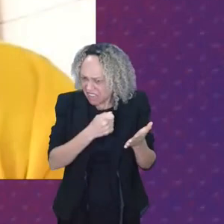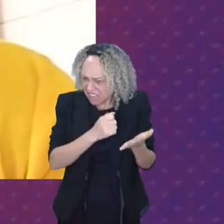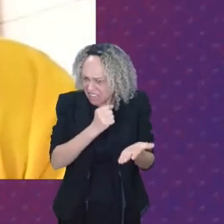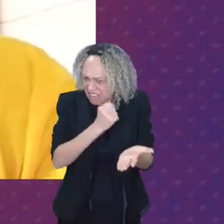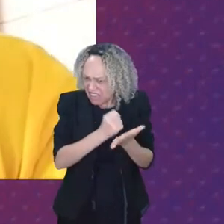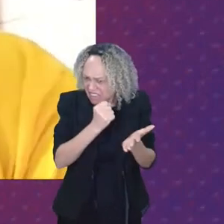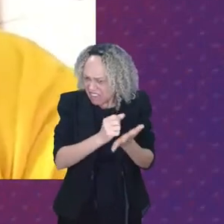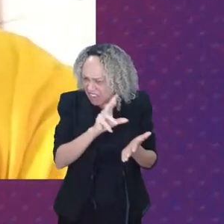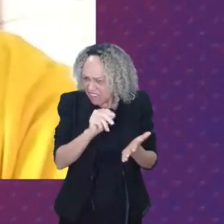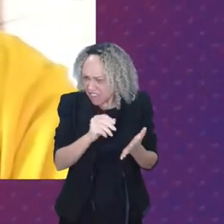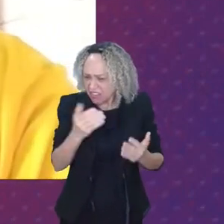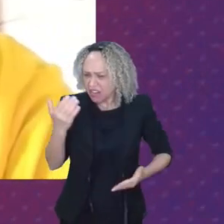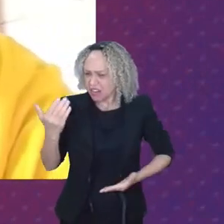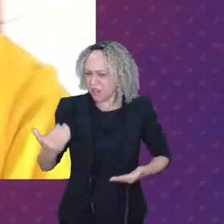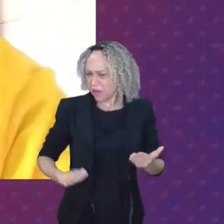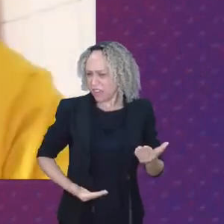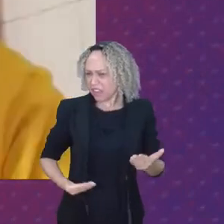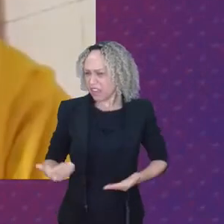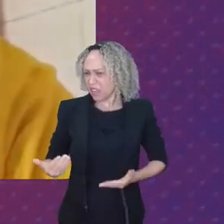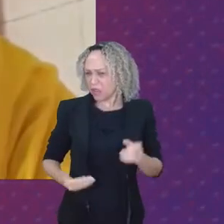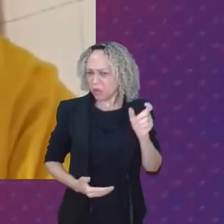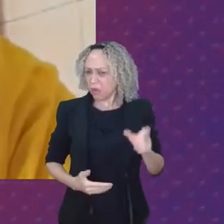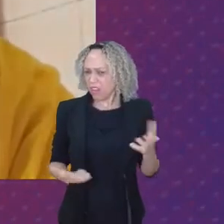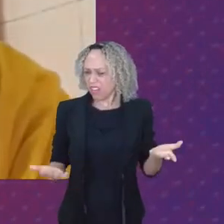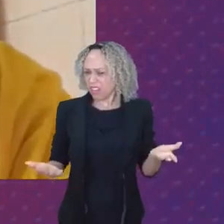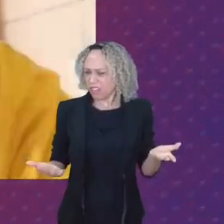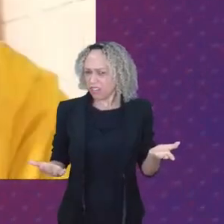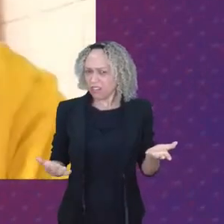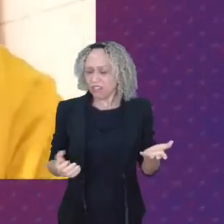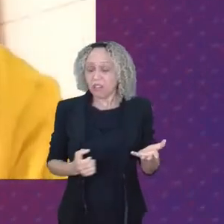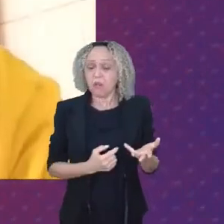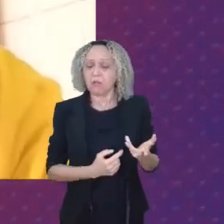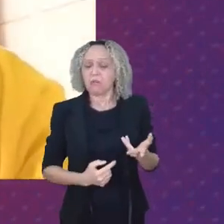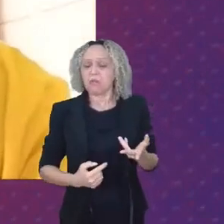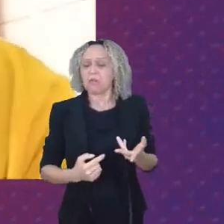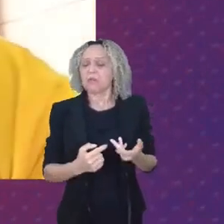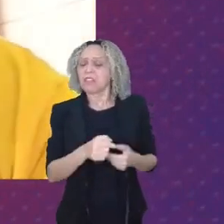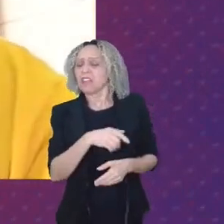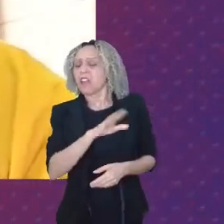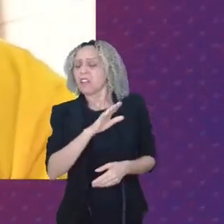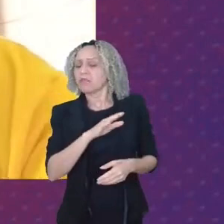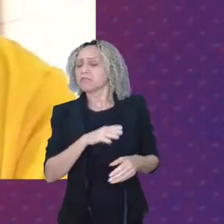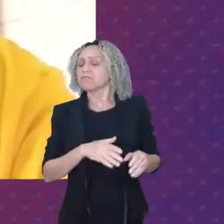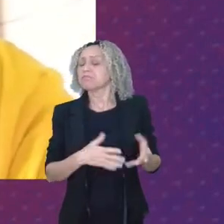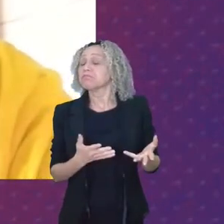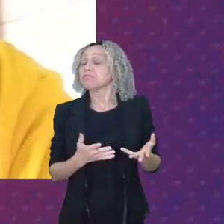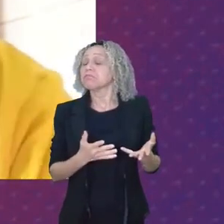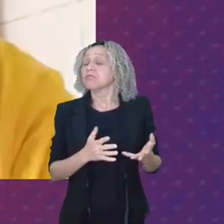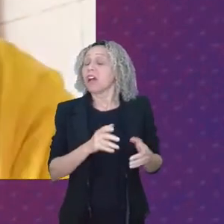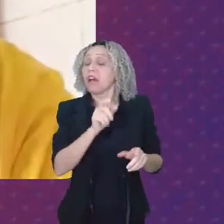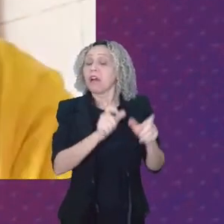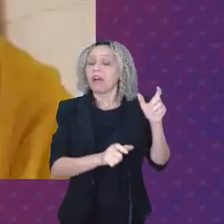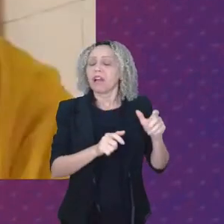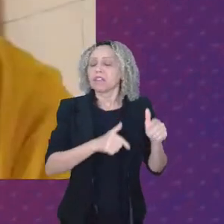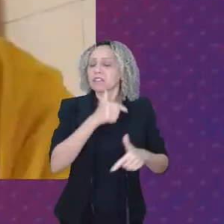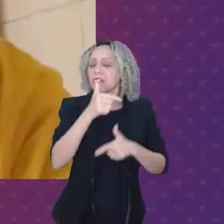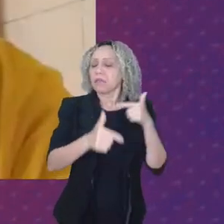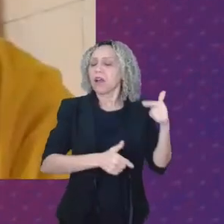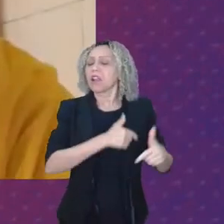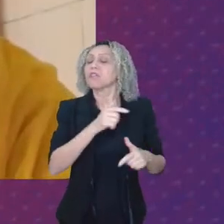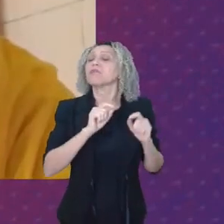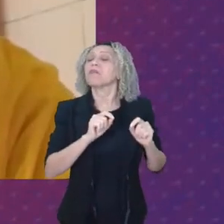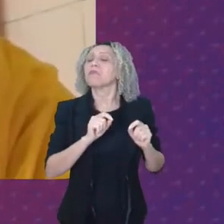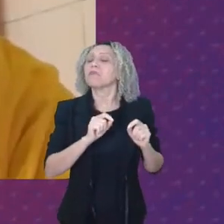doméstica. Muitas vão ter que se virar na vida fácil, ou seja, dizendo que as trabalhadoras domésticas teriam que ir